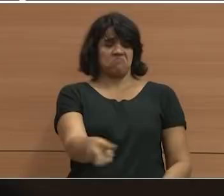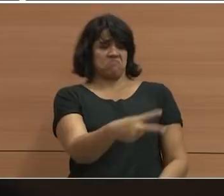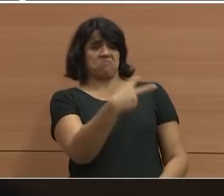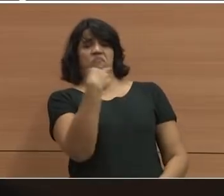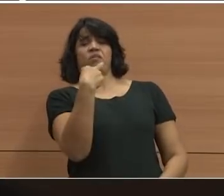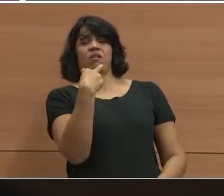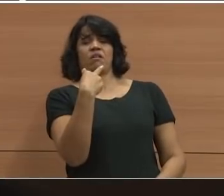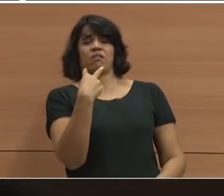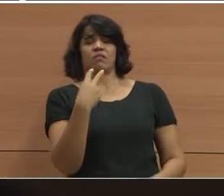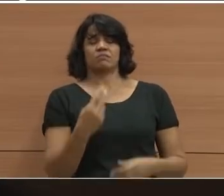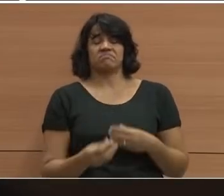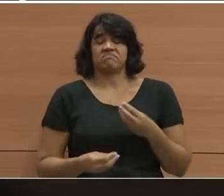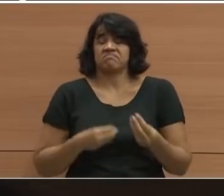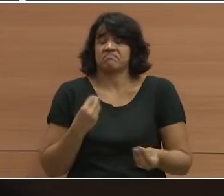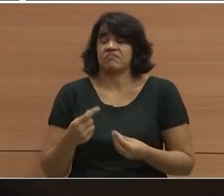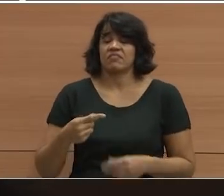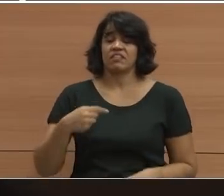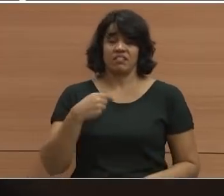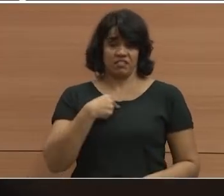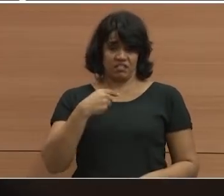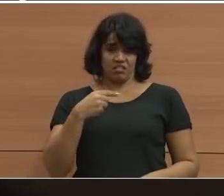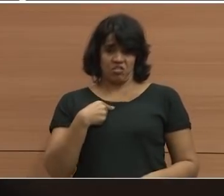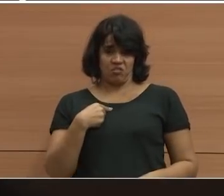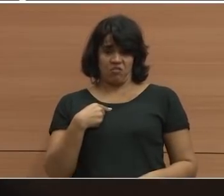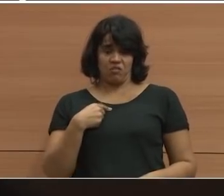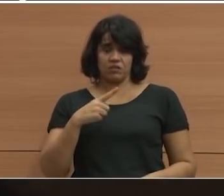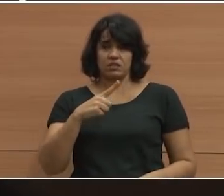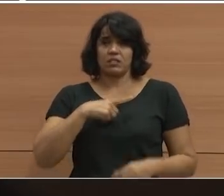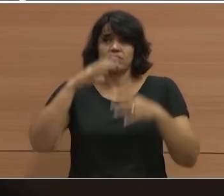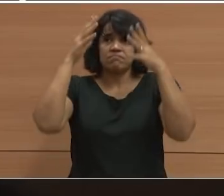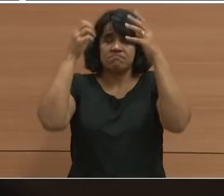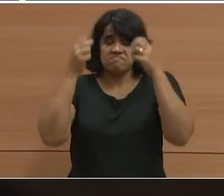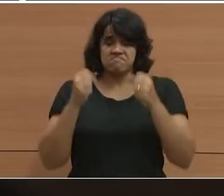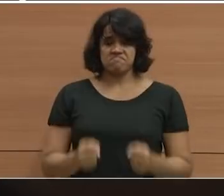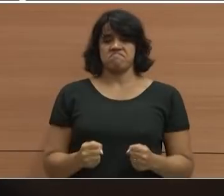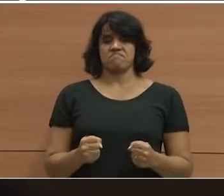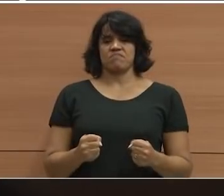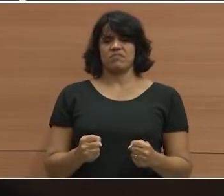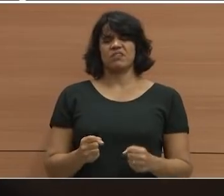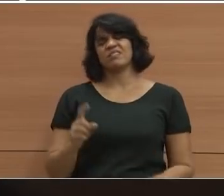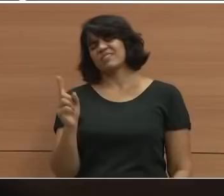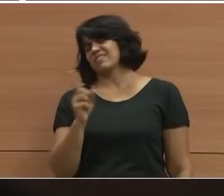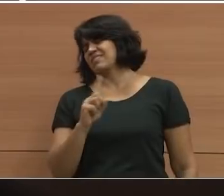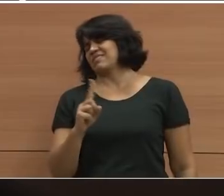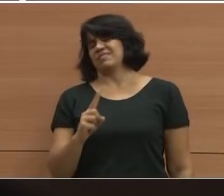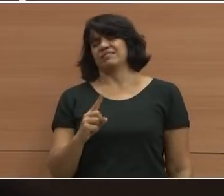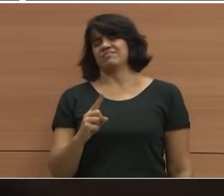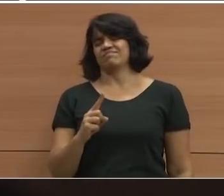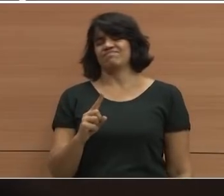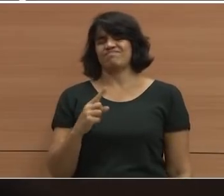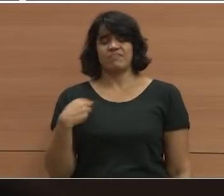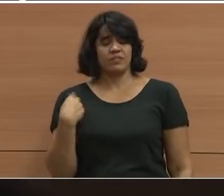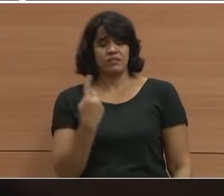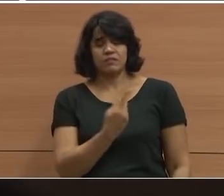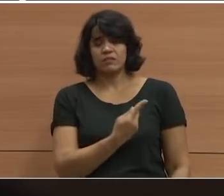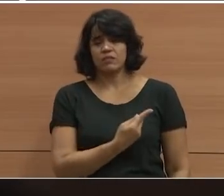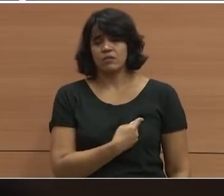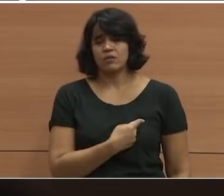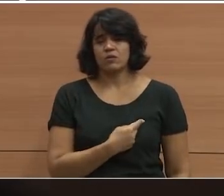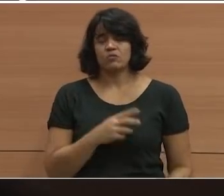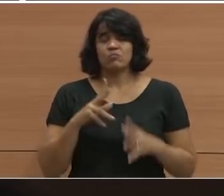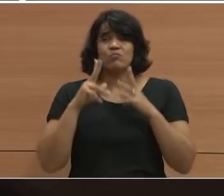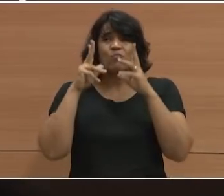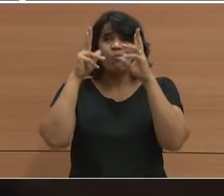se pelo nosso próprio poder ou piedade, irmão, não é homem, não é do homem, como se fosse pelo nosso